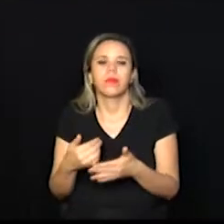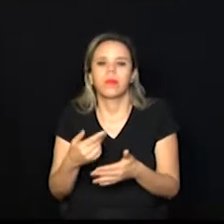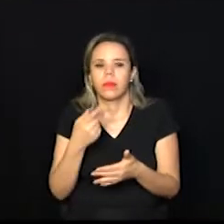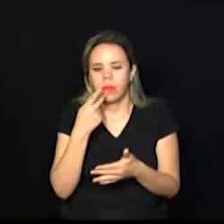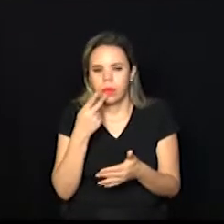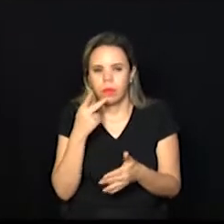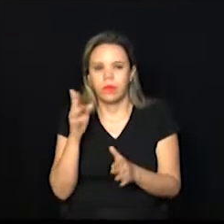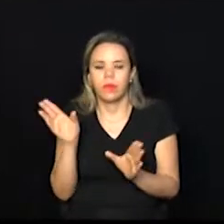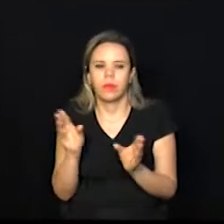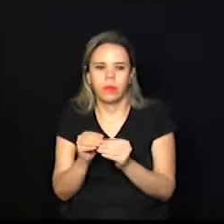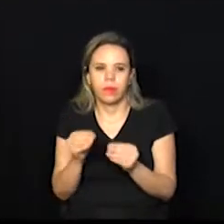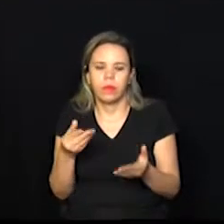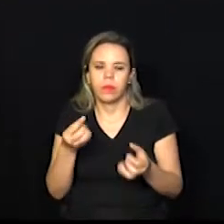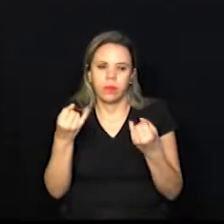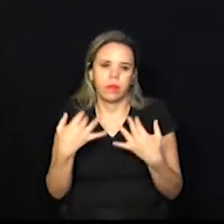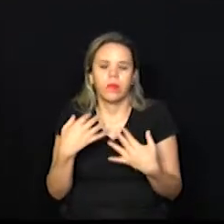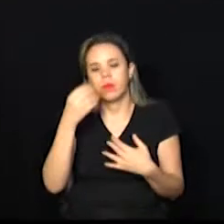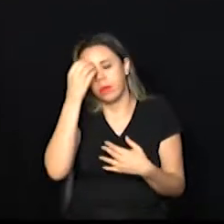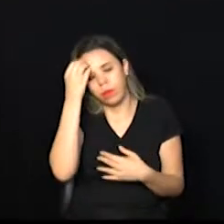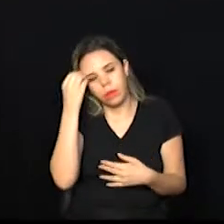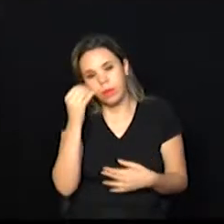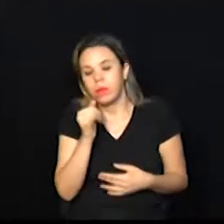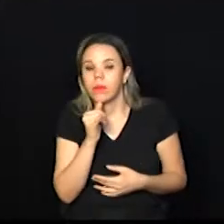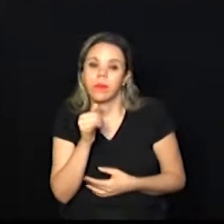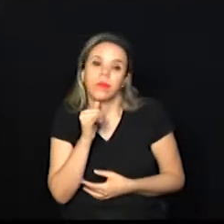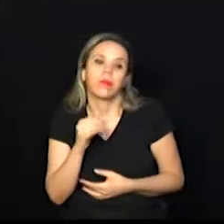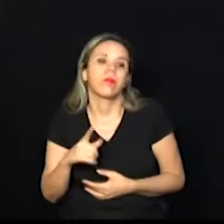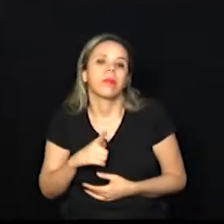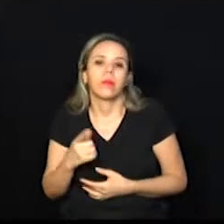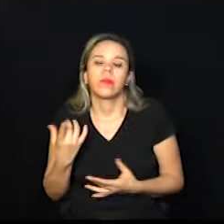mais dinâmico para a gente explicar. Por exemplo, a gente está com